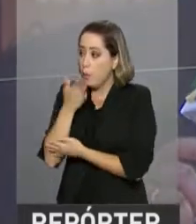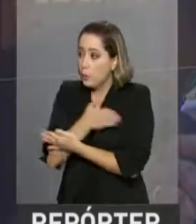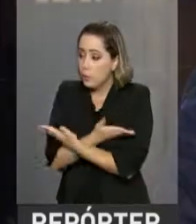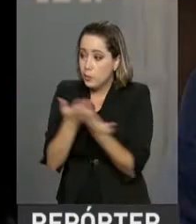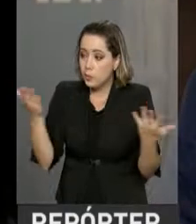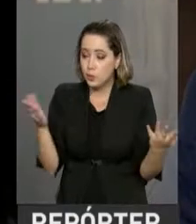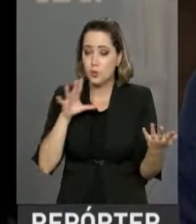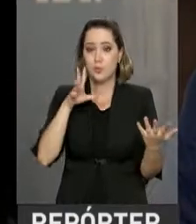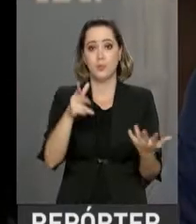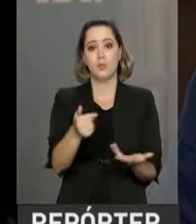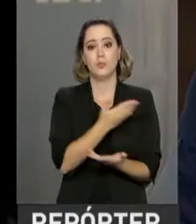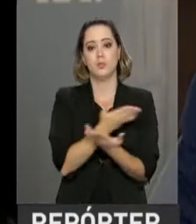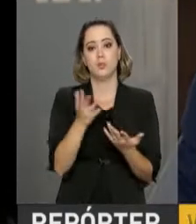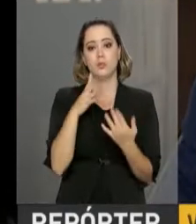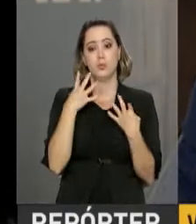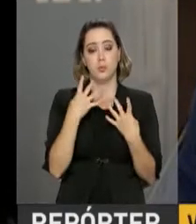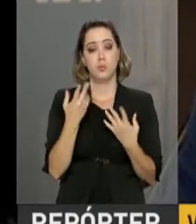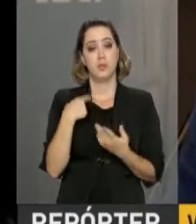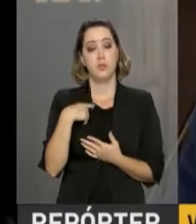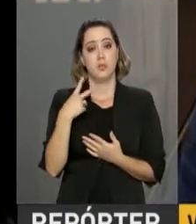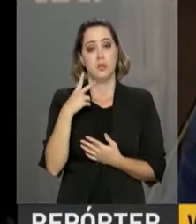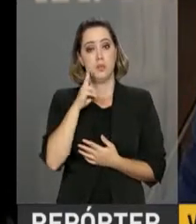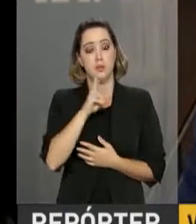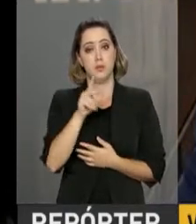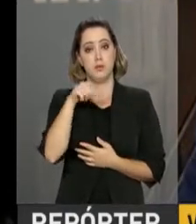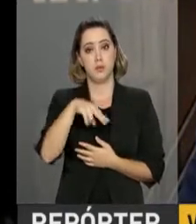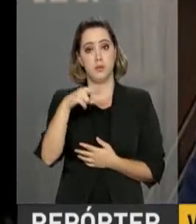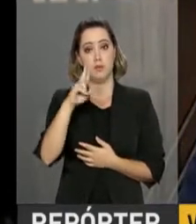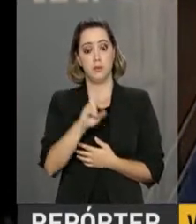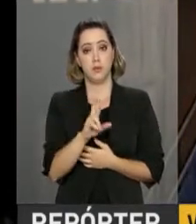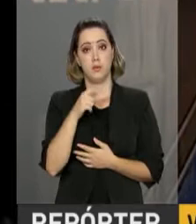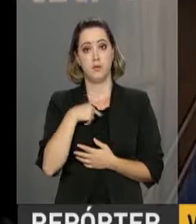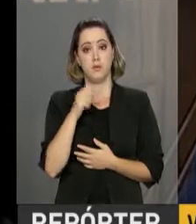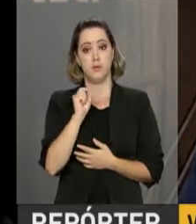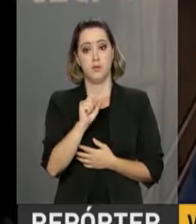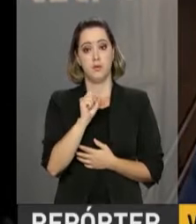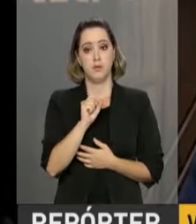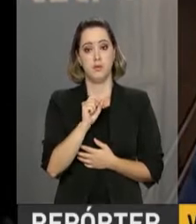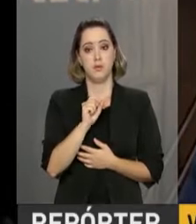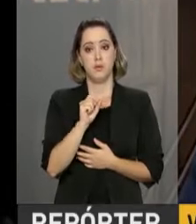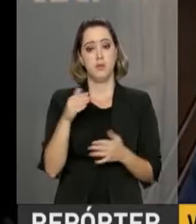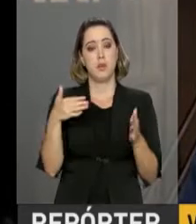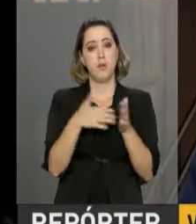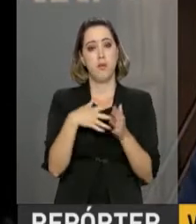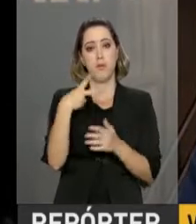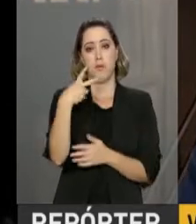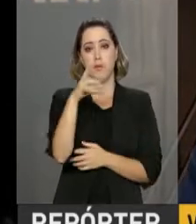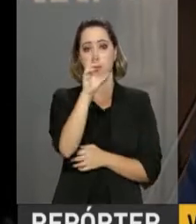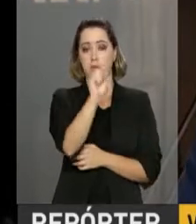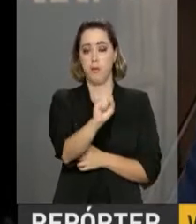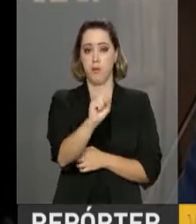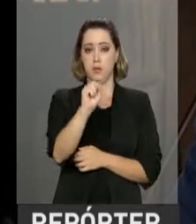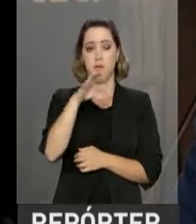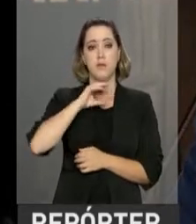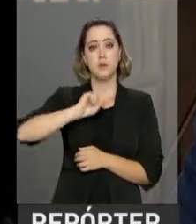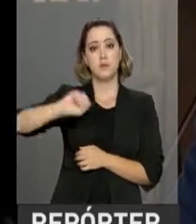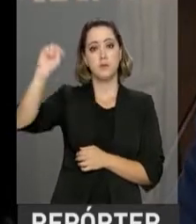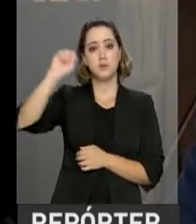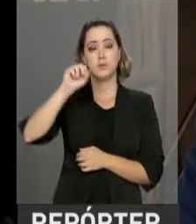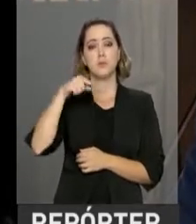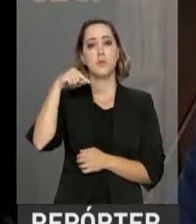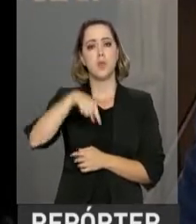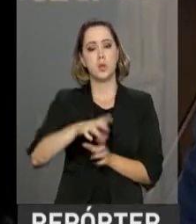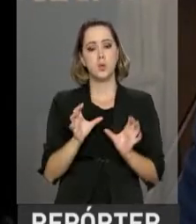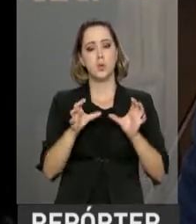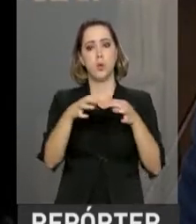noite boa noite a todos os telespectadores não escutam aqui na tv nbr roberto até o dia 28 de abril esse núcleo de